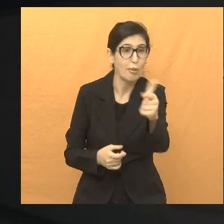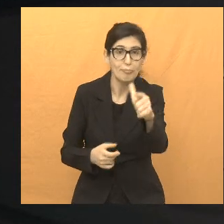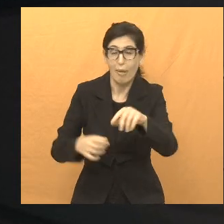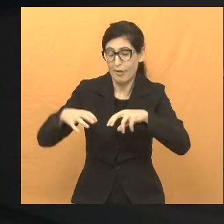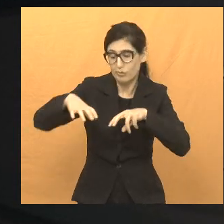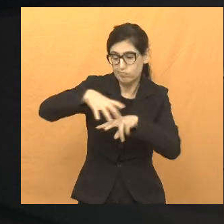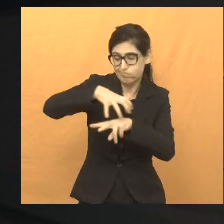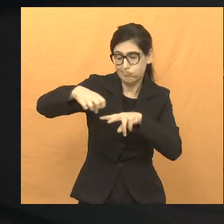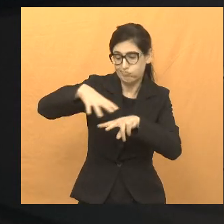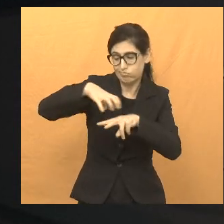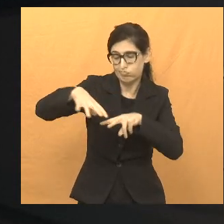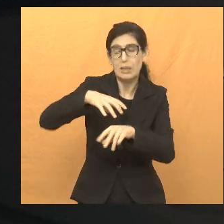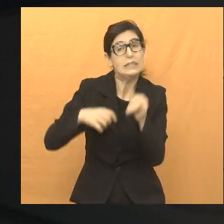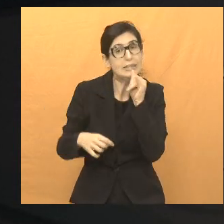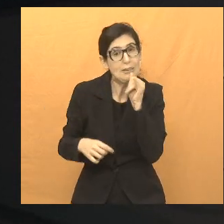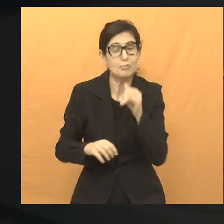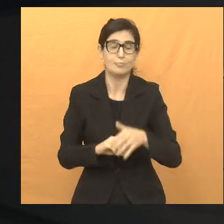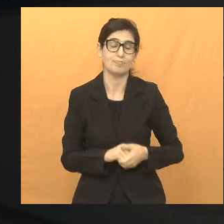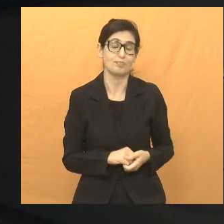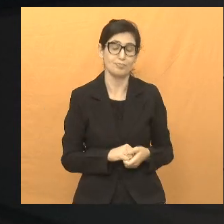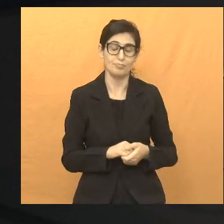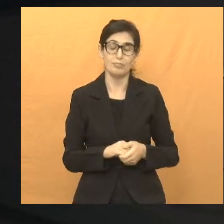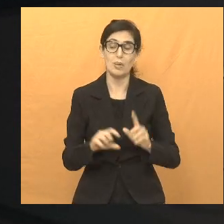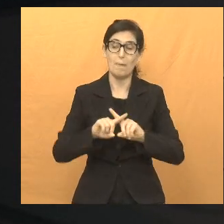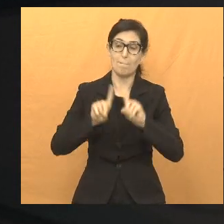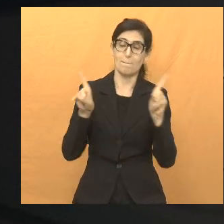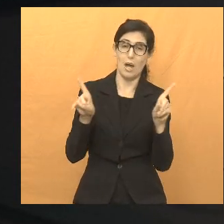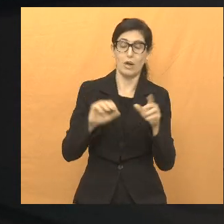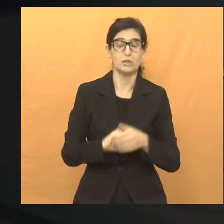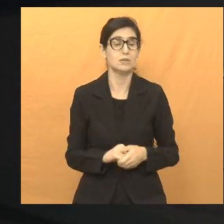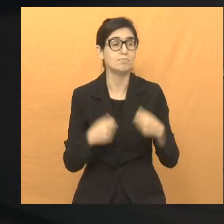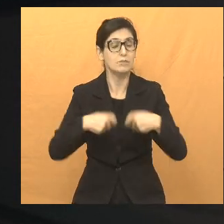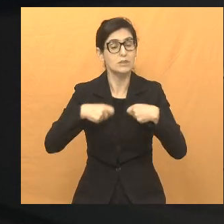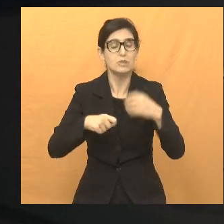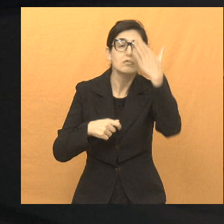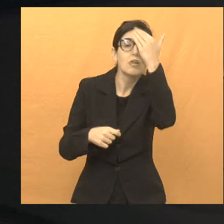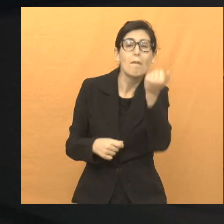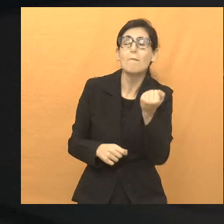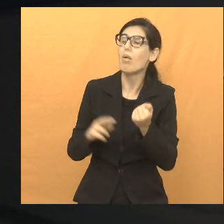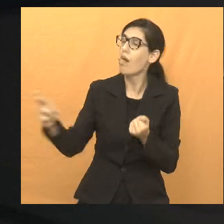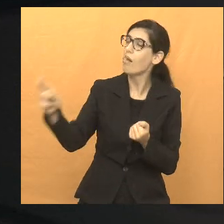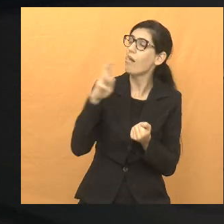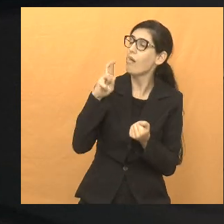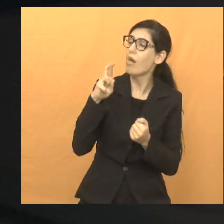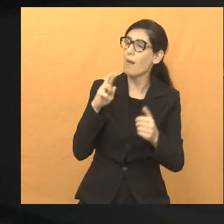Mas enfim, eu vejo hoje assim, eu gostaria de saber de vocês que estão aqui hoje, né,